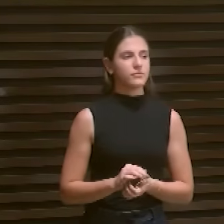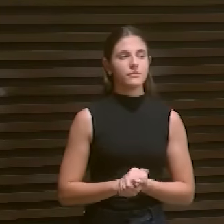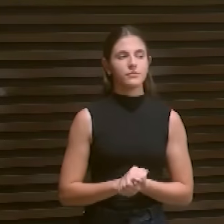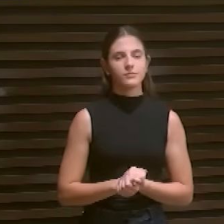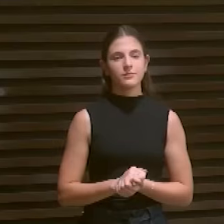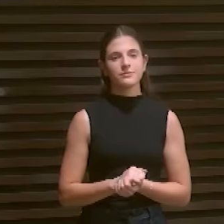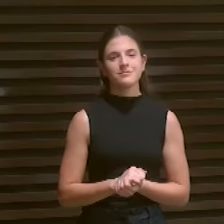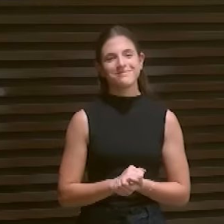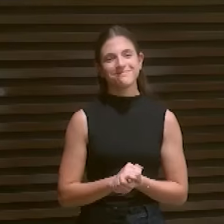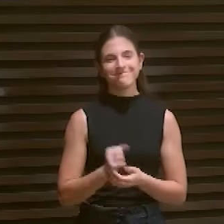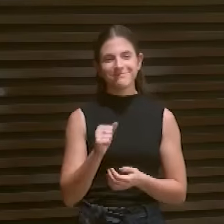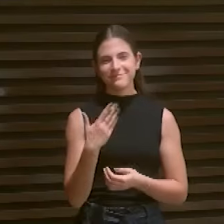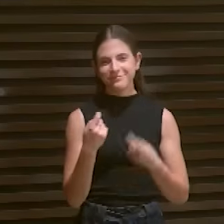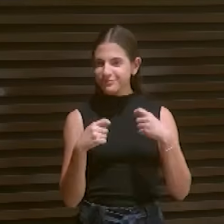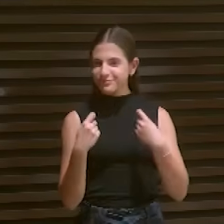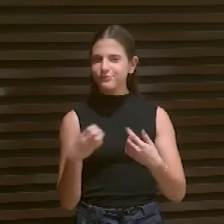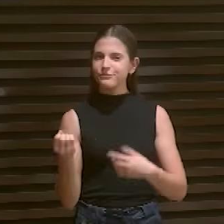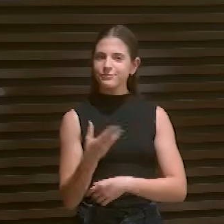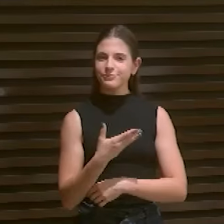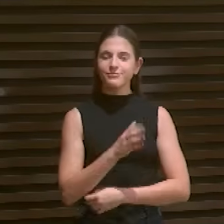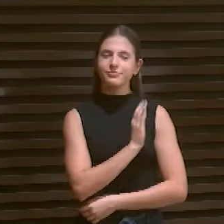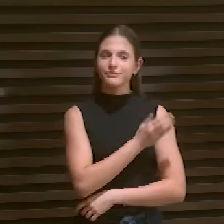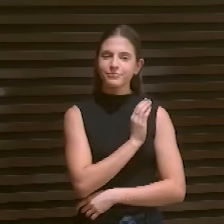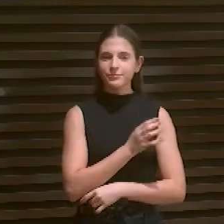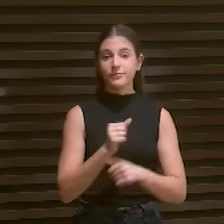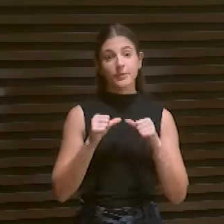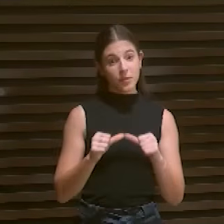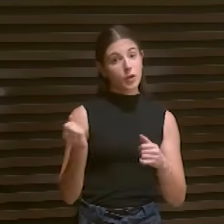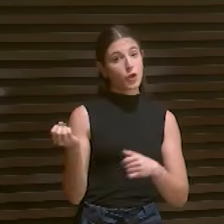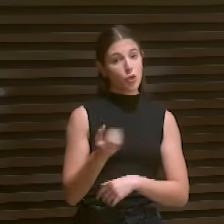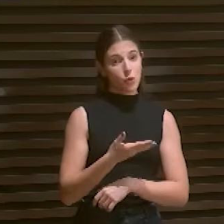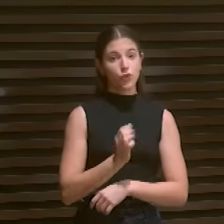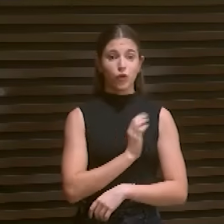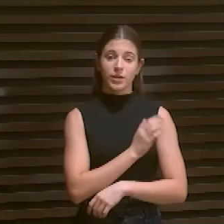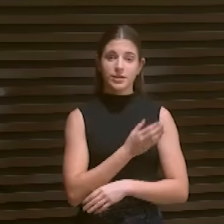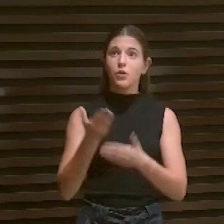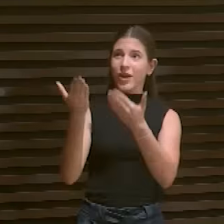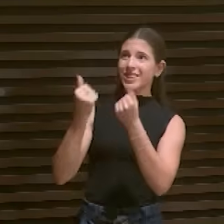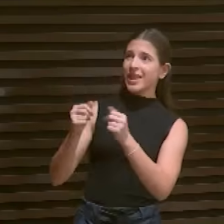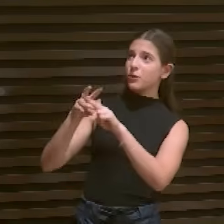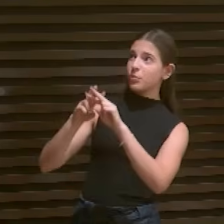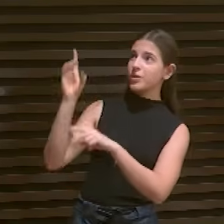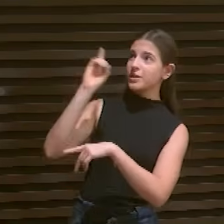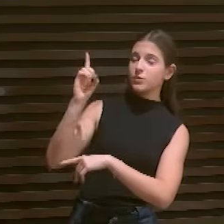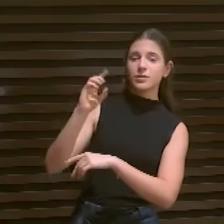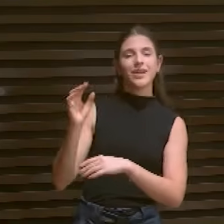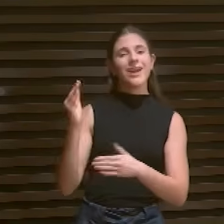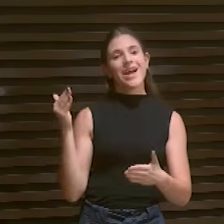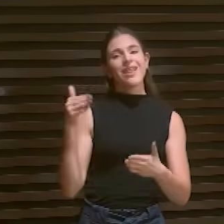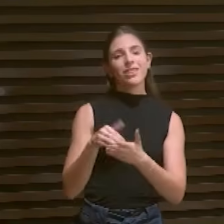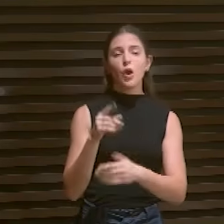Então é necessário um novo coração, e esse novo coração é concedido por Deus. Enquanto isso não acontecer em sua vida,